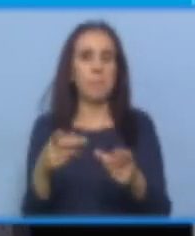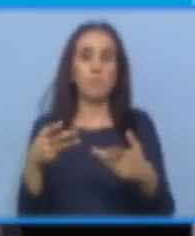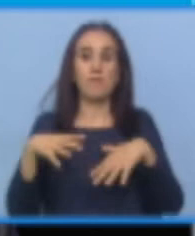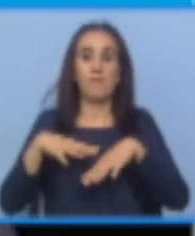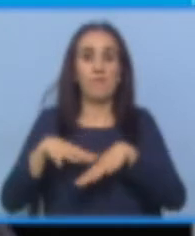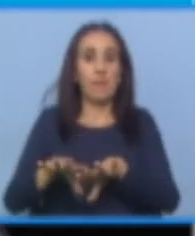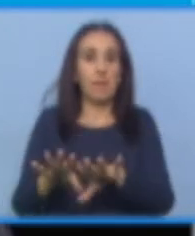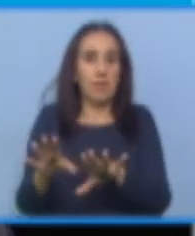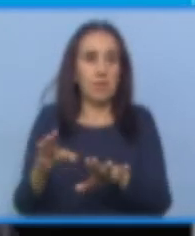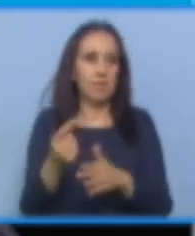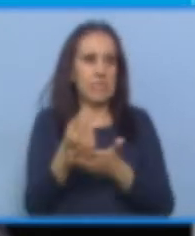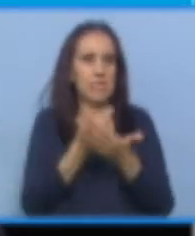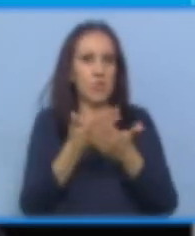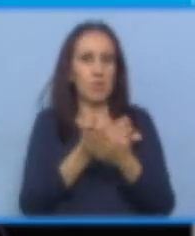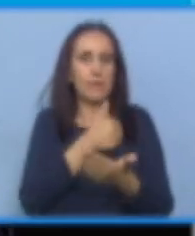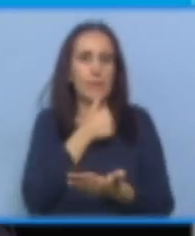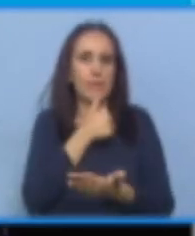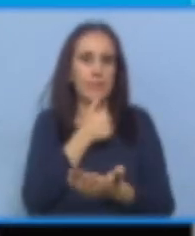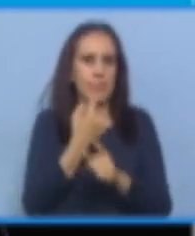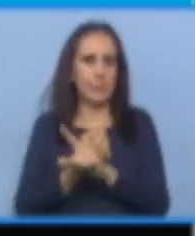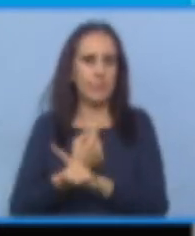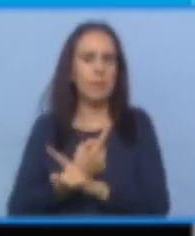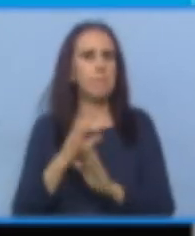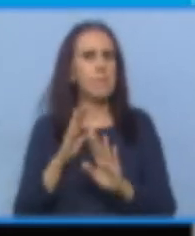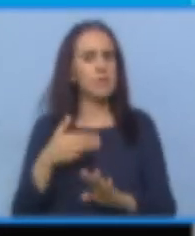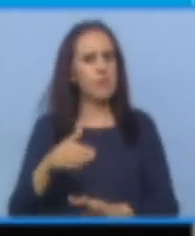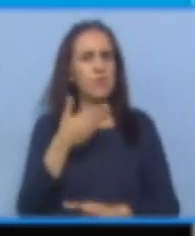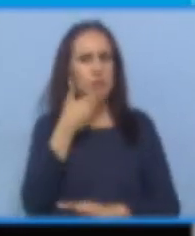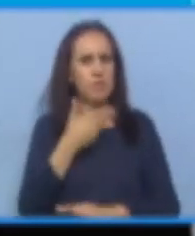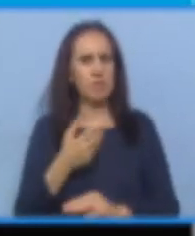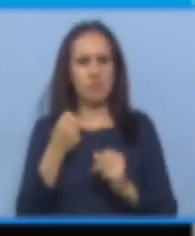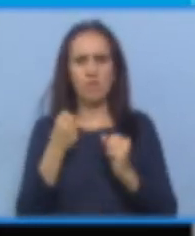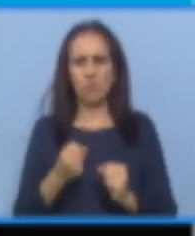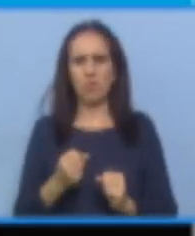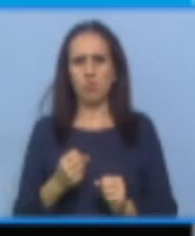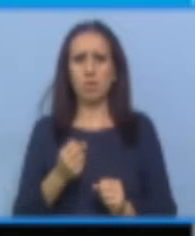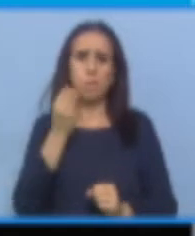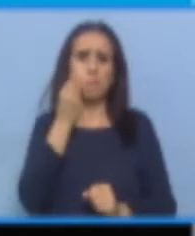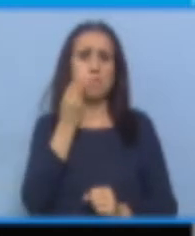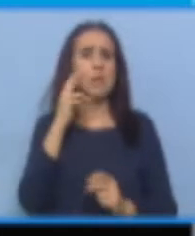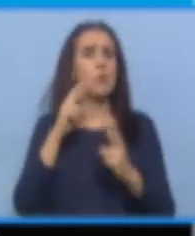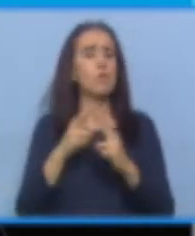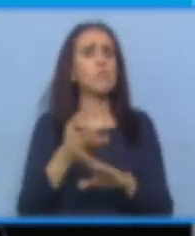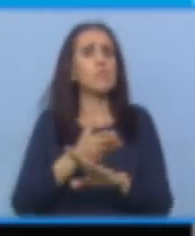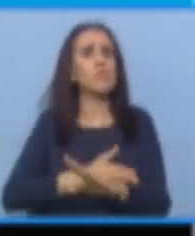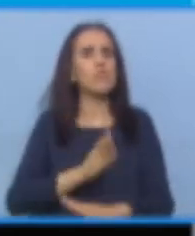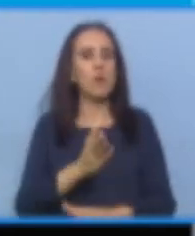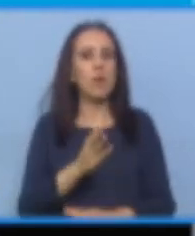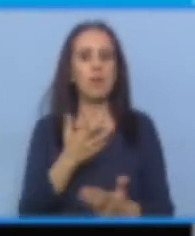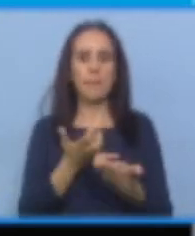férias, também económicas, etc., mas vai ser uma experiência forte, como têm sido os outros encontros, né? que